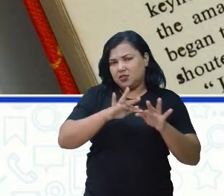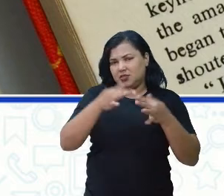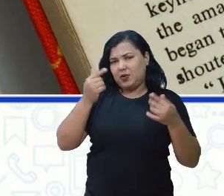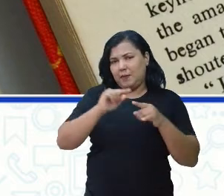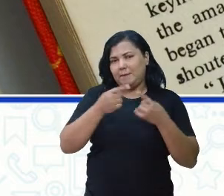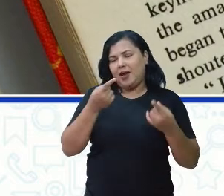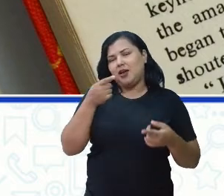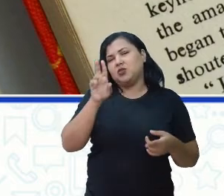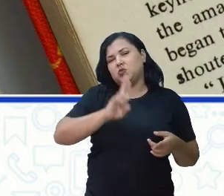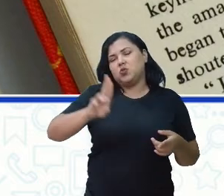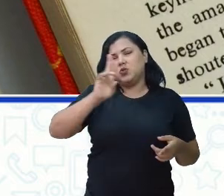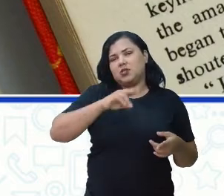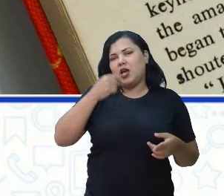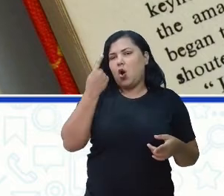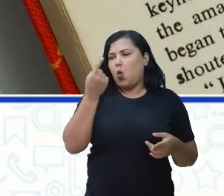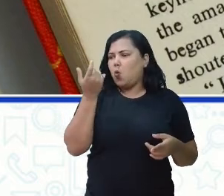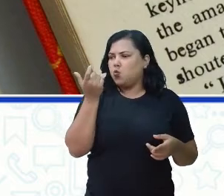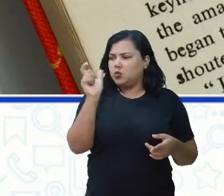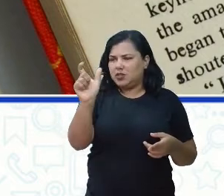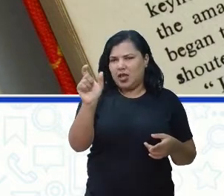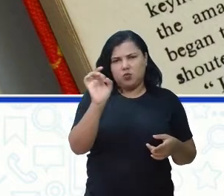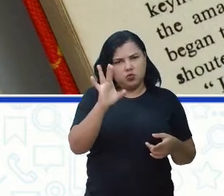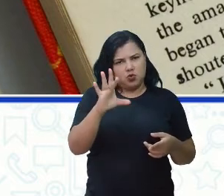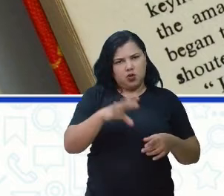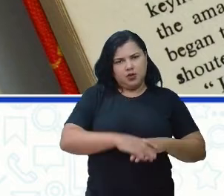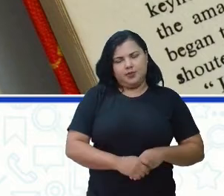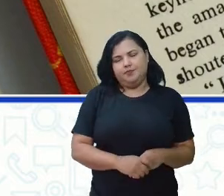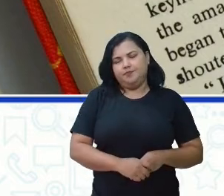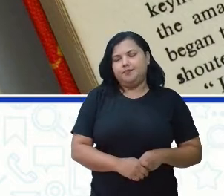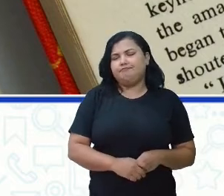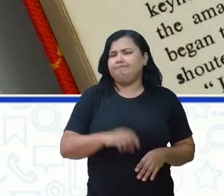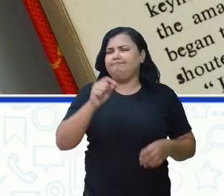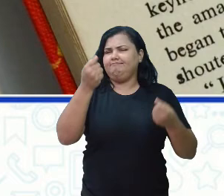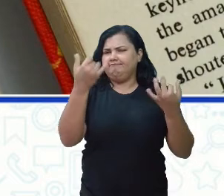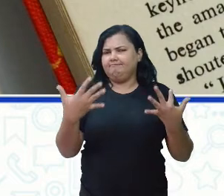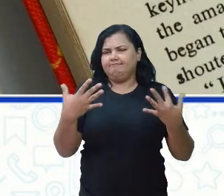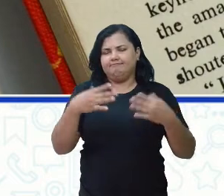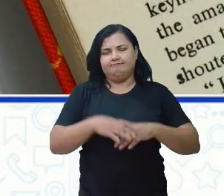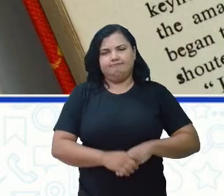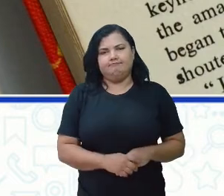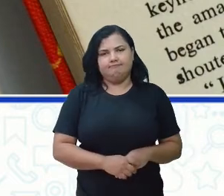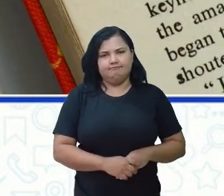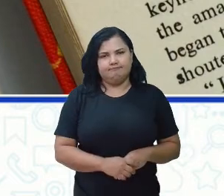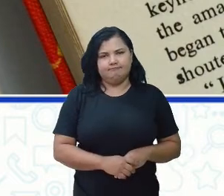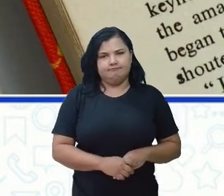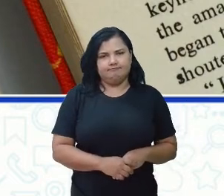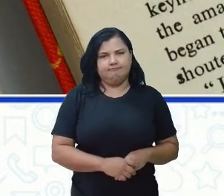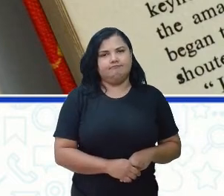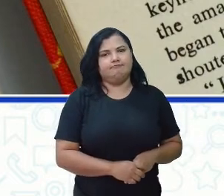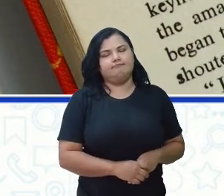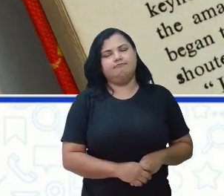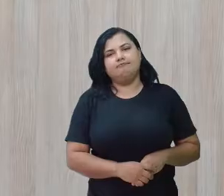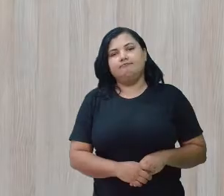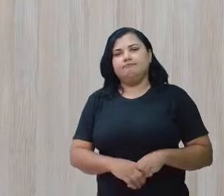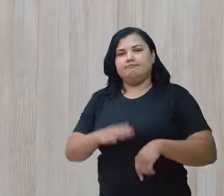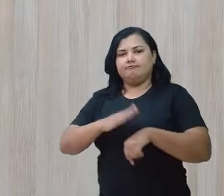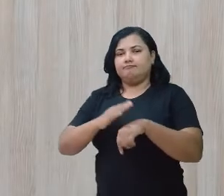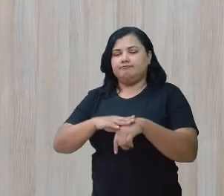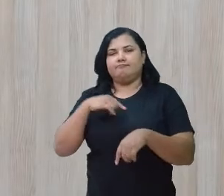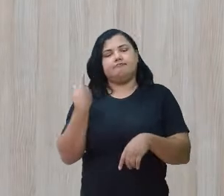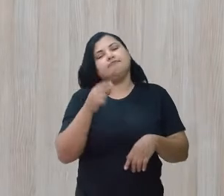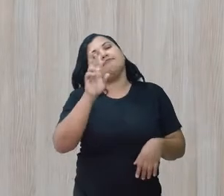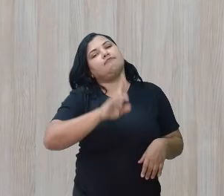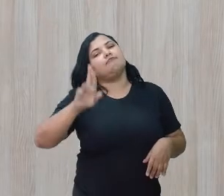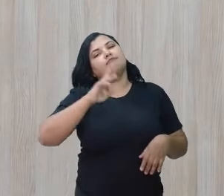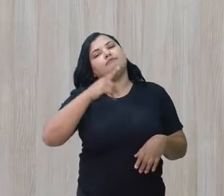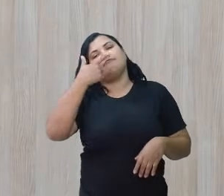só termo ao invés de um termo próprio para cada item. O que é que eu quero dizer com isso? Muitas vezes, quando a gente está utilizando a língua ali no dia a dia